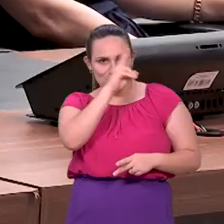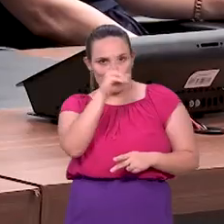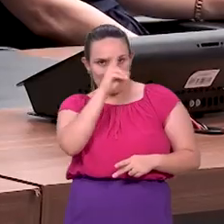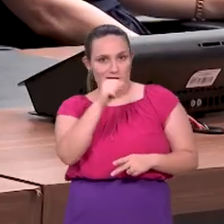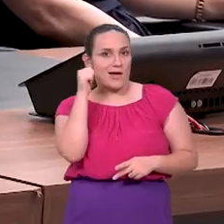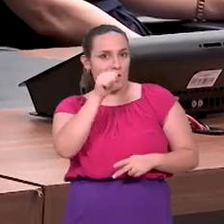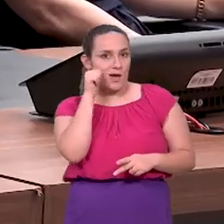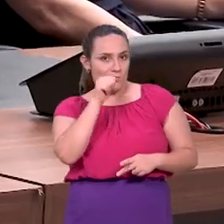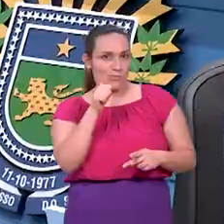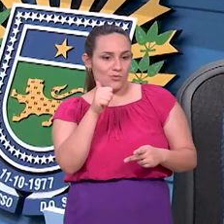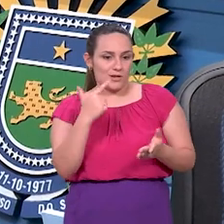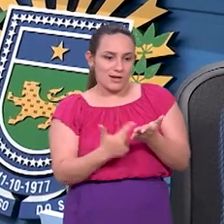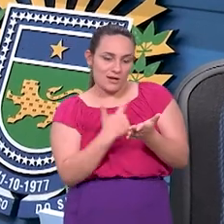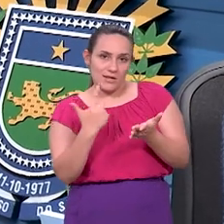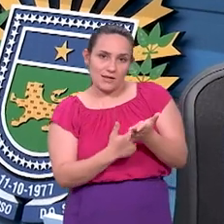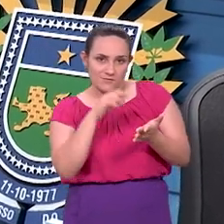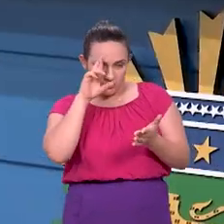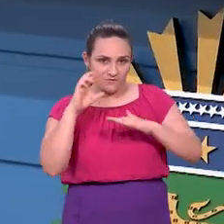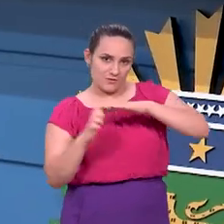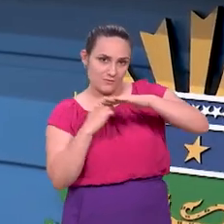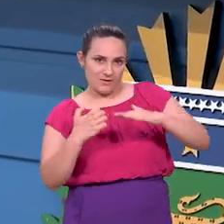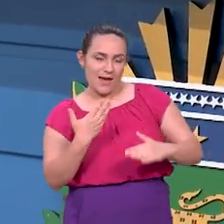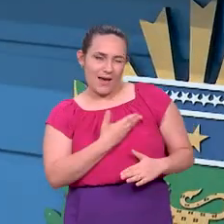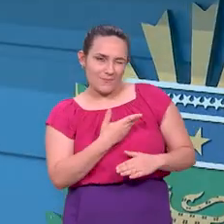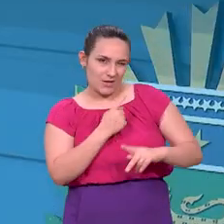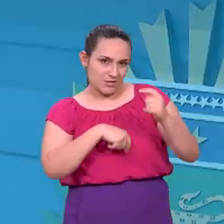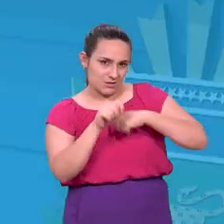mulheres empresárias do livro Amigas de